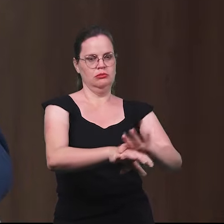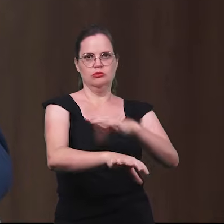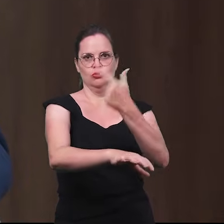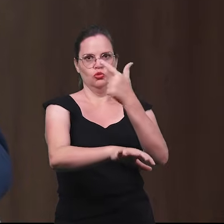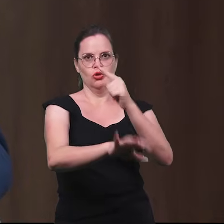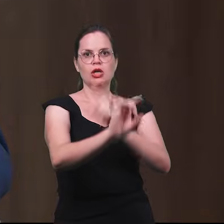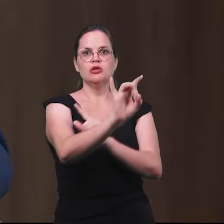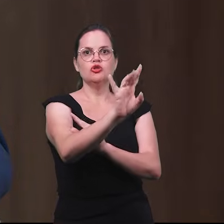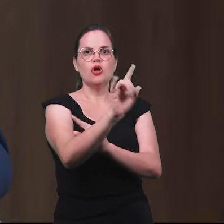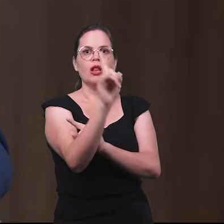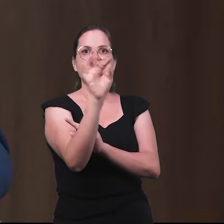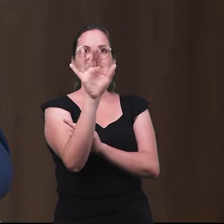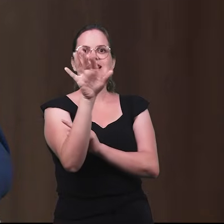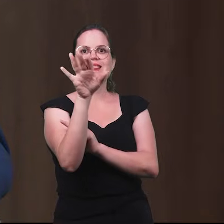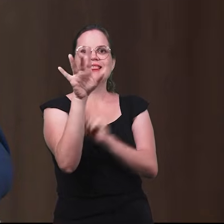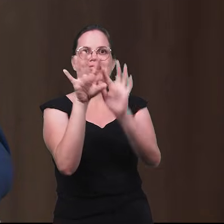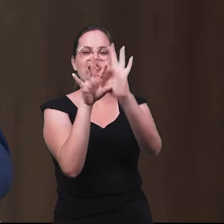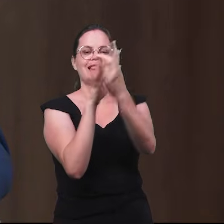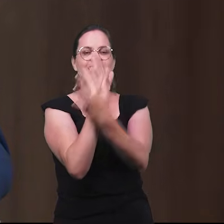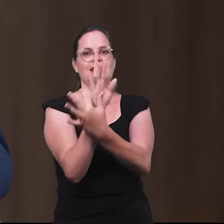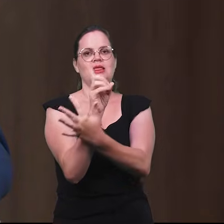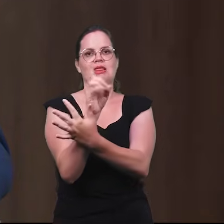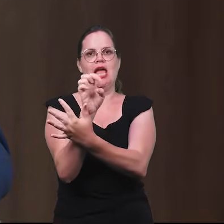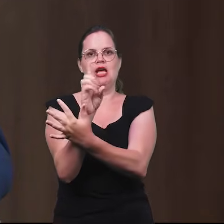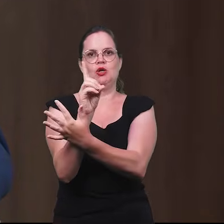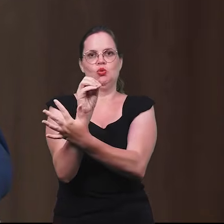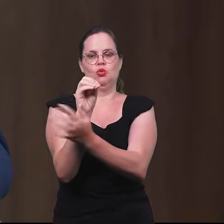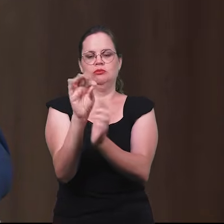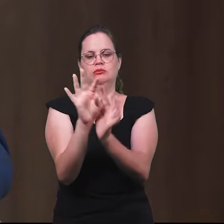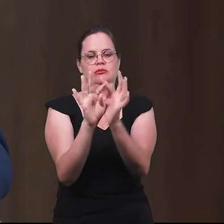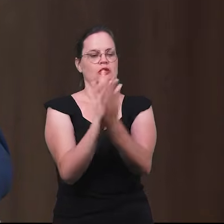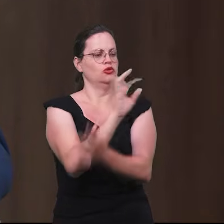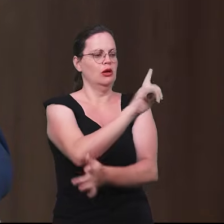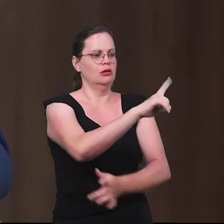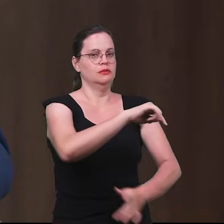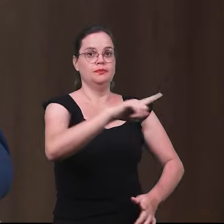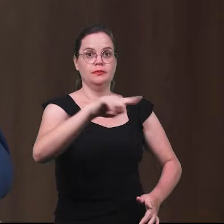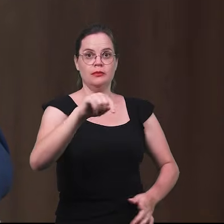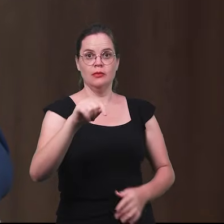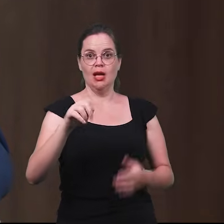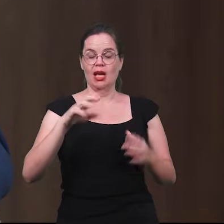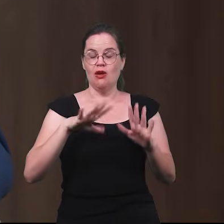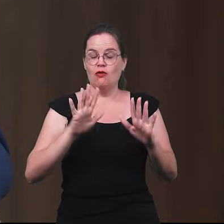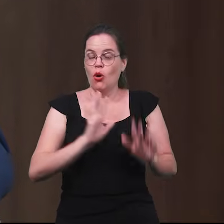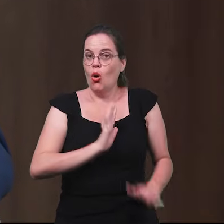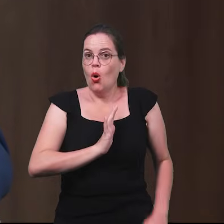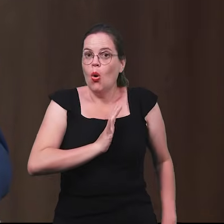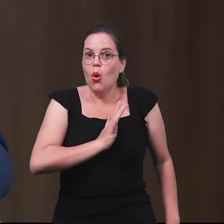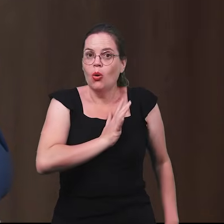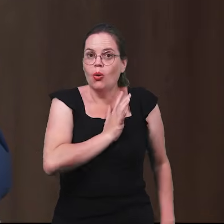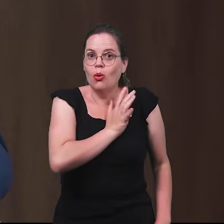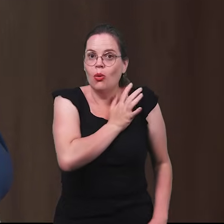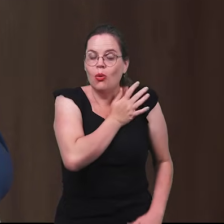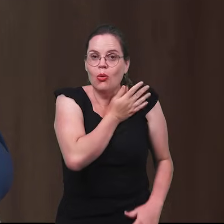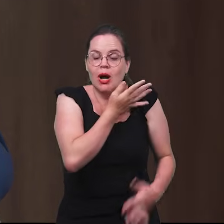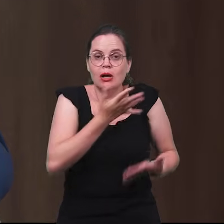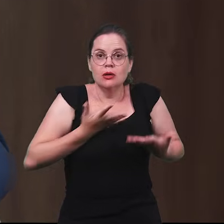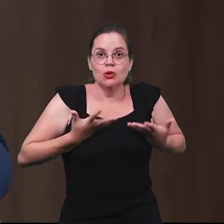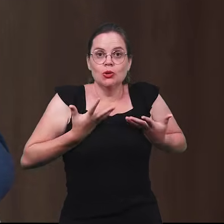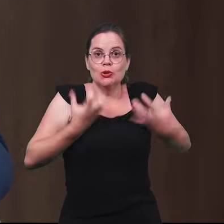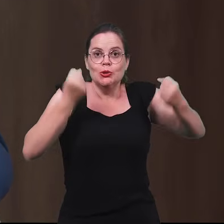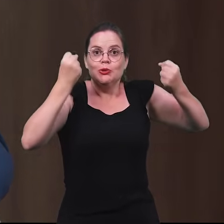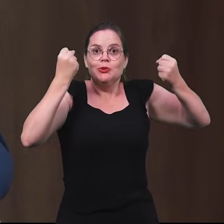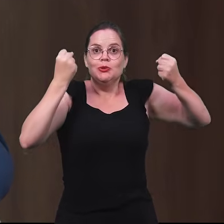A situação foi de tal forma espantosa e terrível que o rei, que se